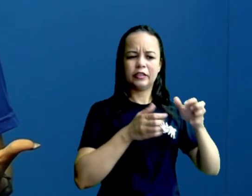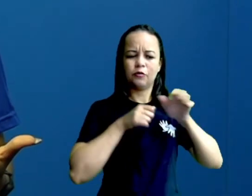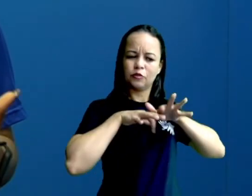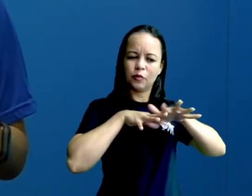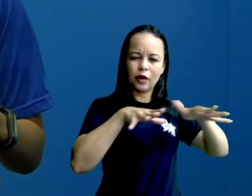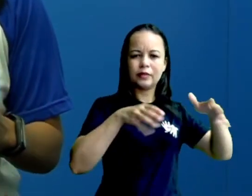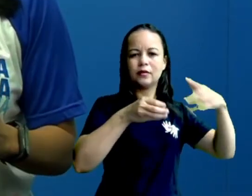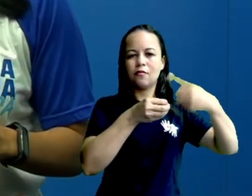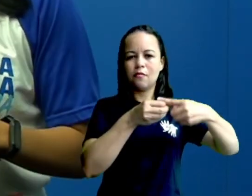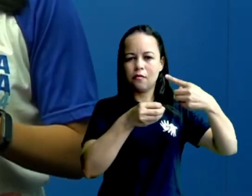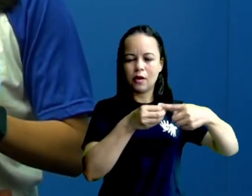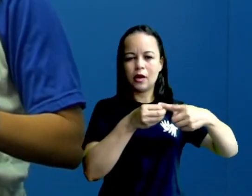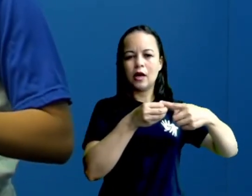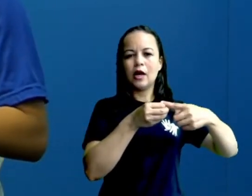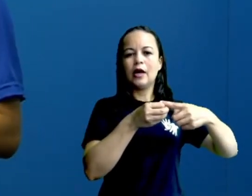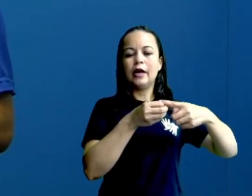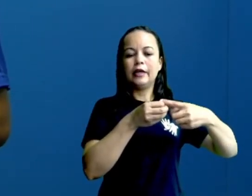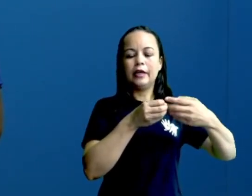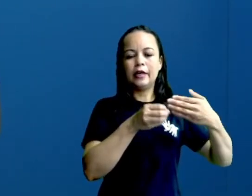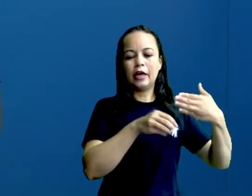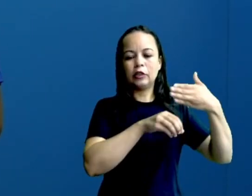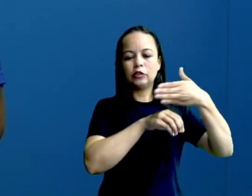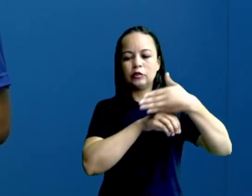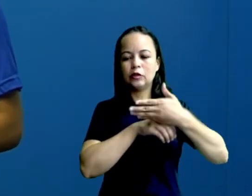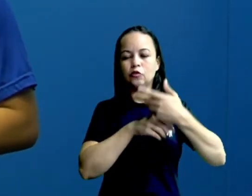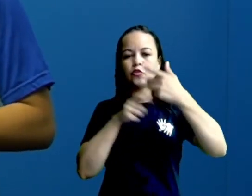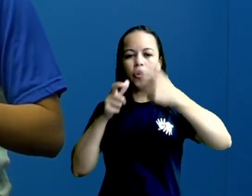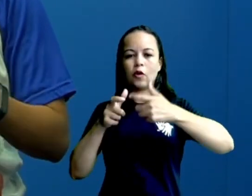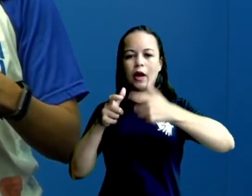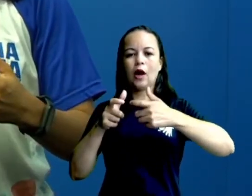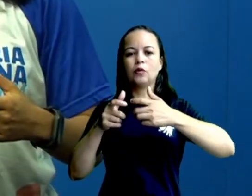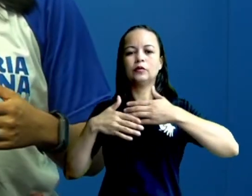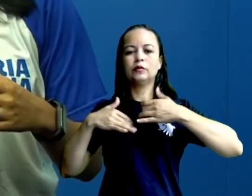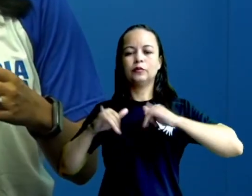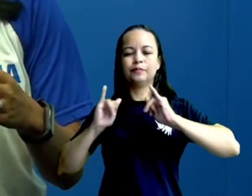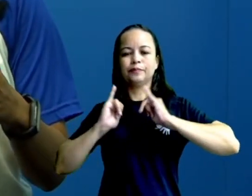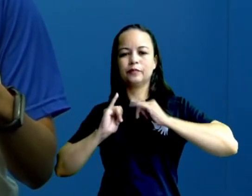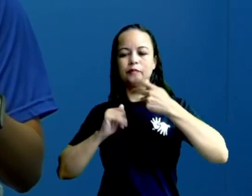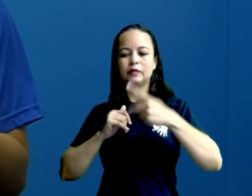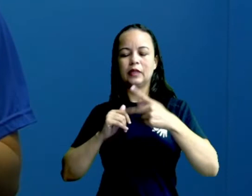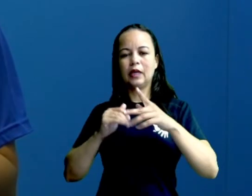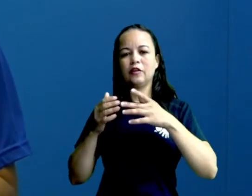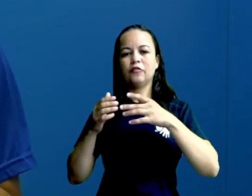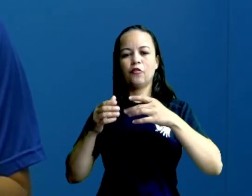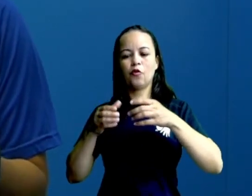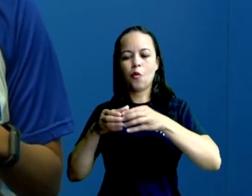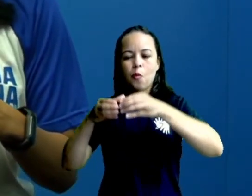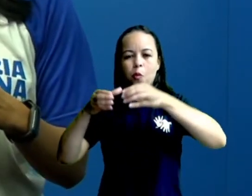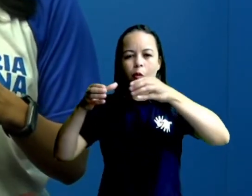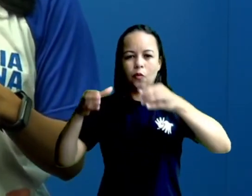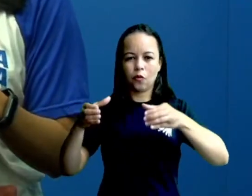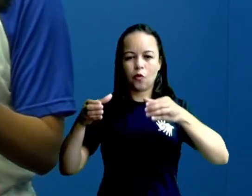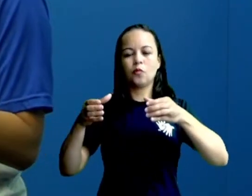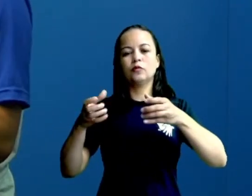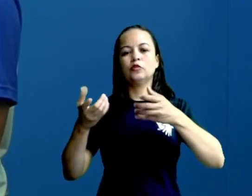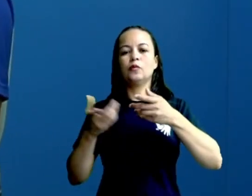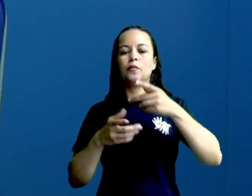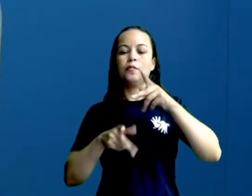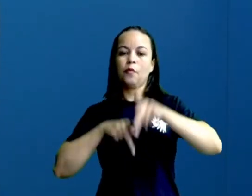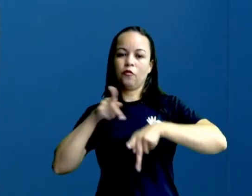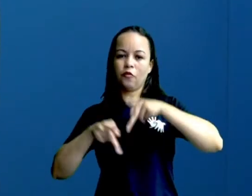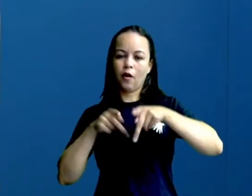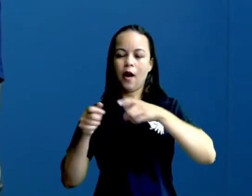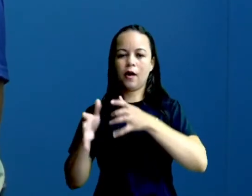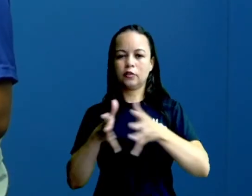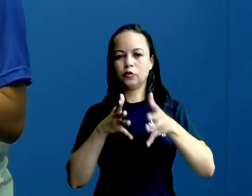pelo interior e os pousos deles, os locais de repouso dele, com o tempo foram formando pequenos povoados que se originou